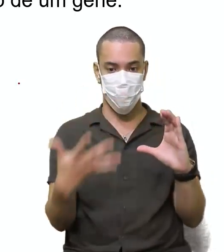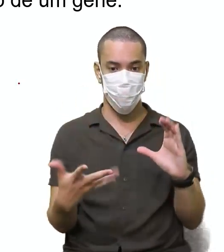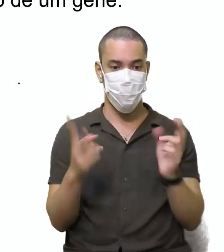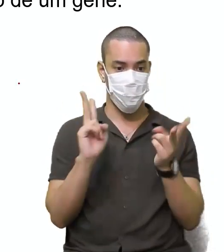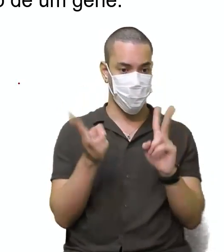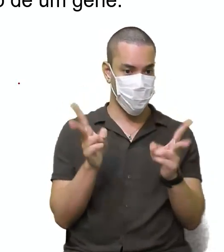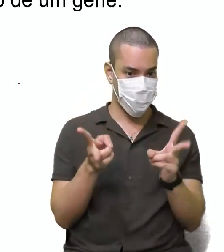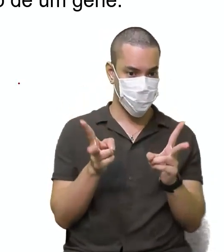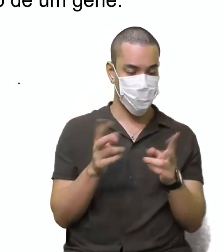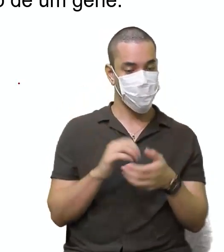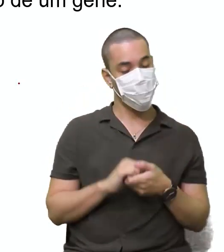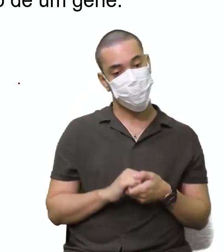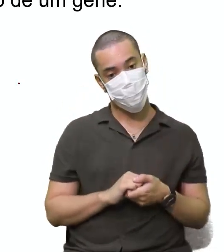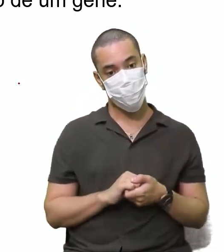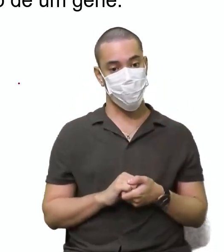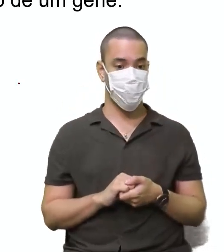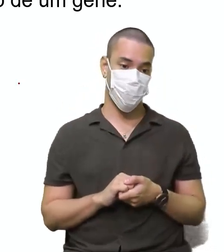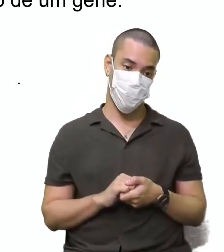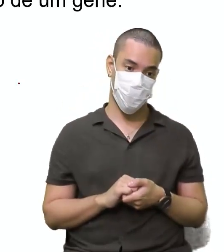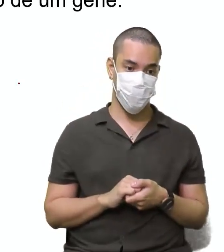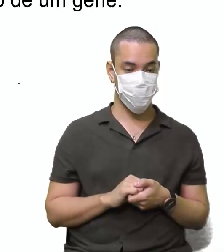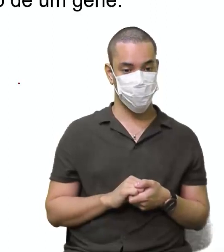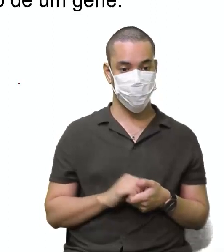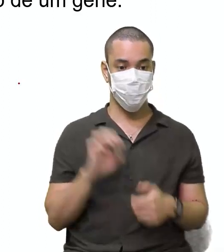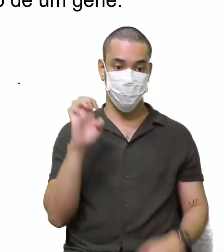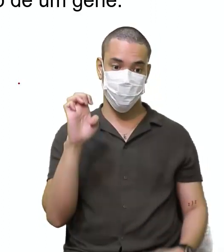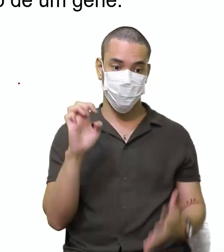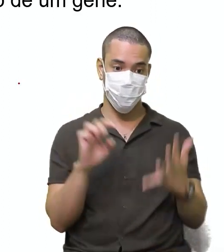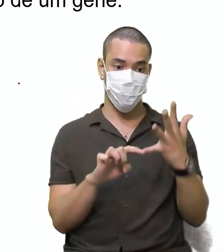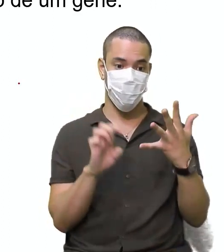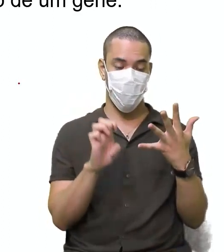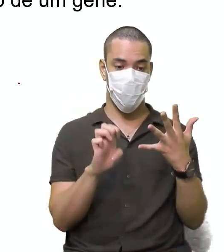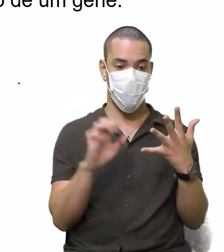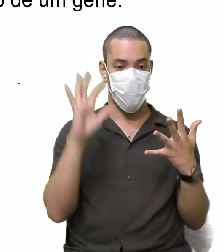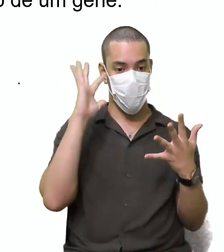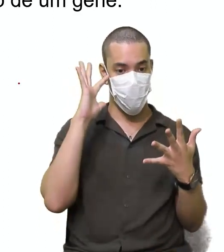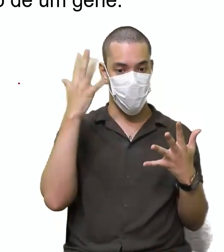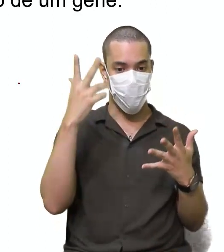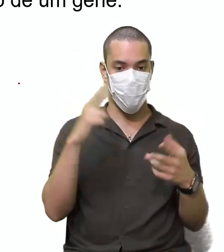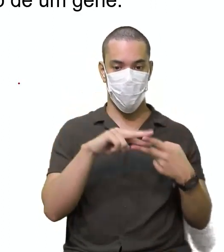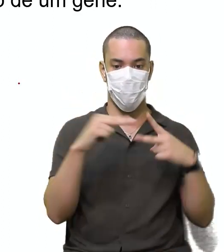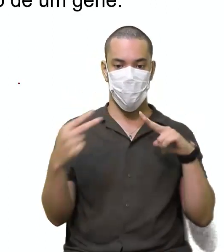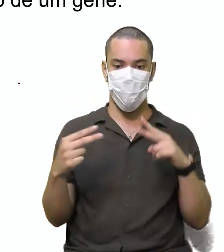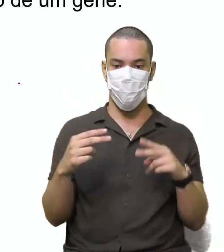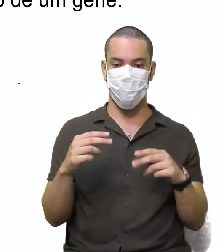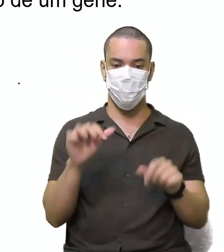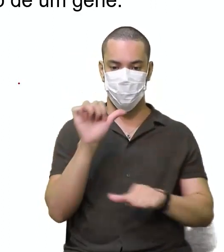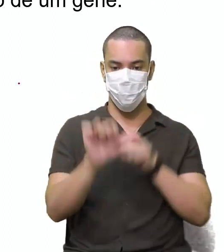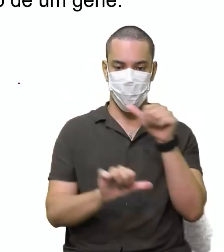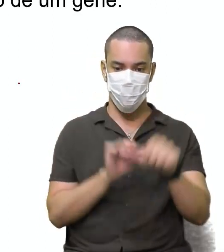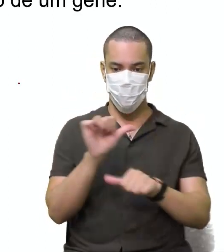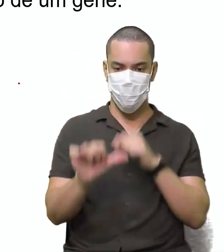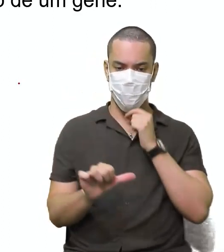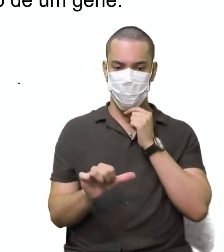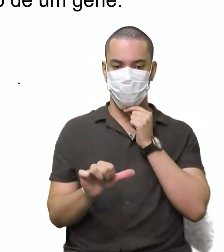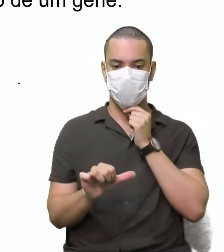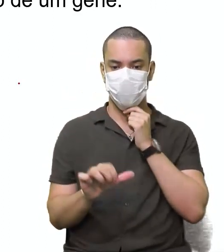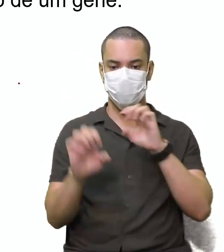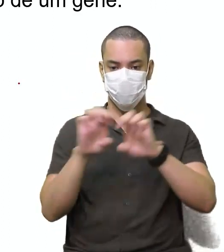organismo. Letra E. Letra E. Fenômeno genético em que uma alteração